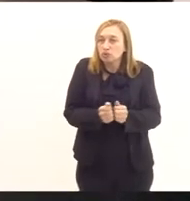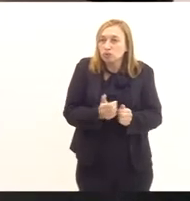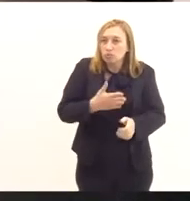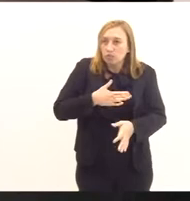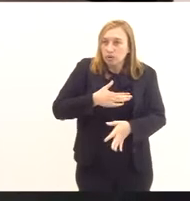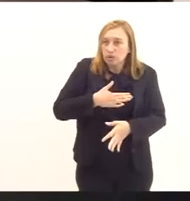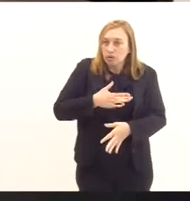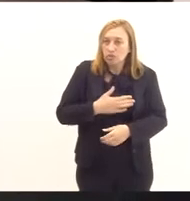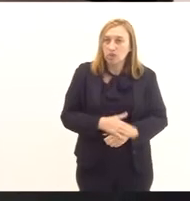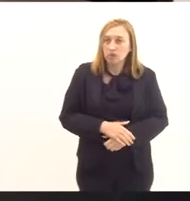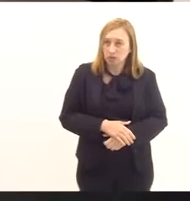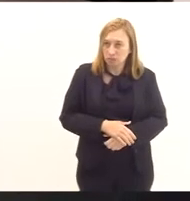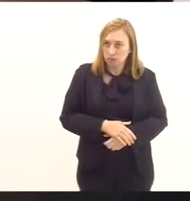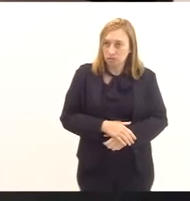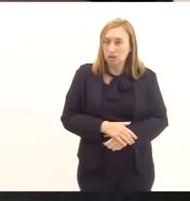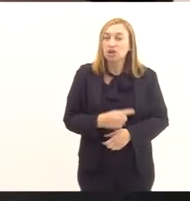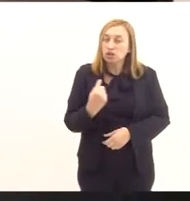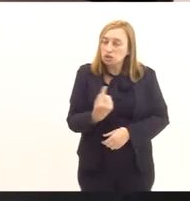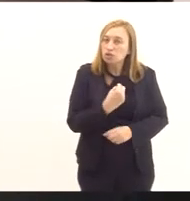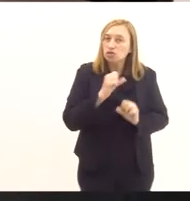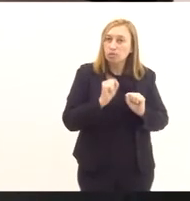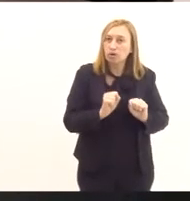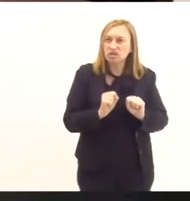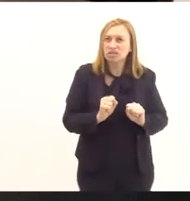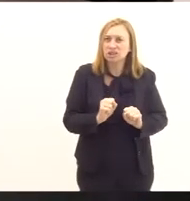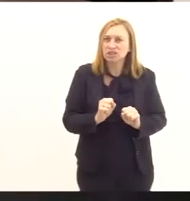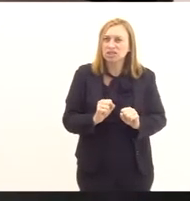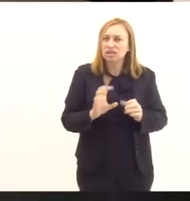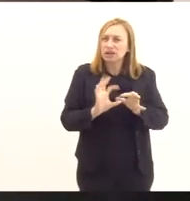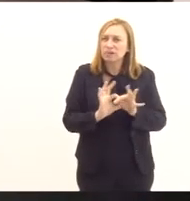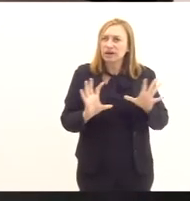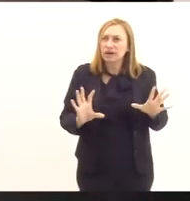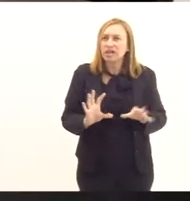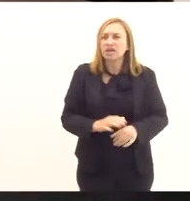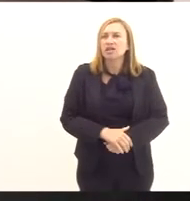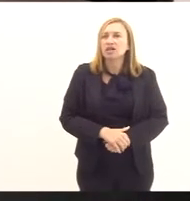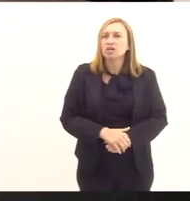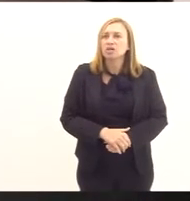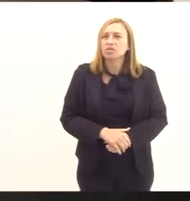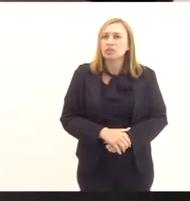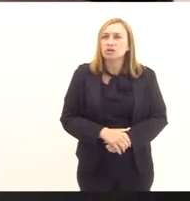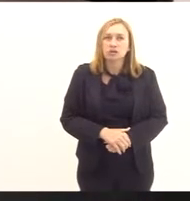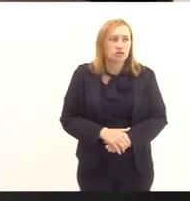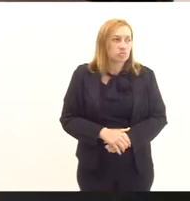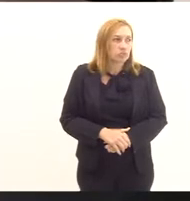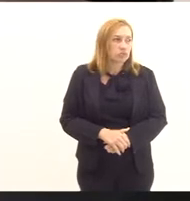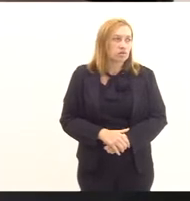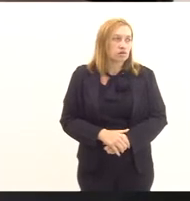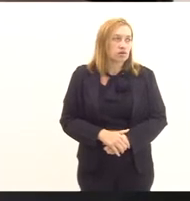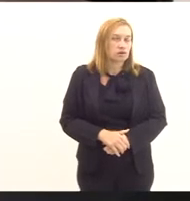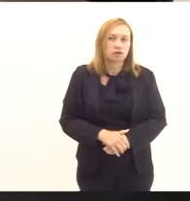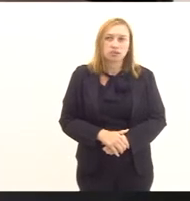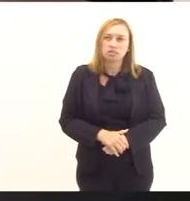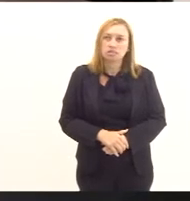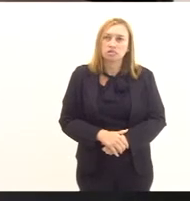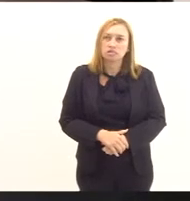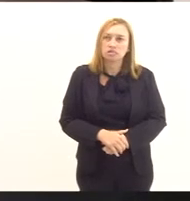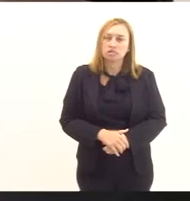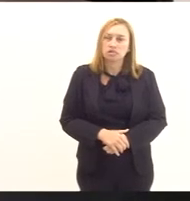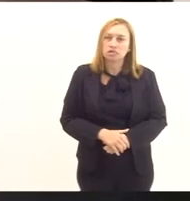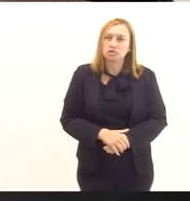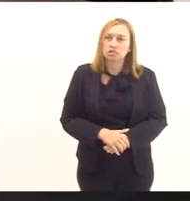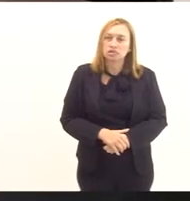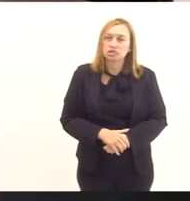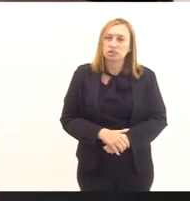o mesmo com a minha meta é para que nós possamos deliberar e é a a